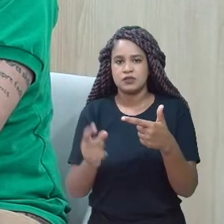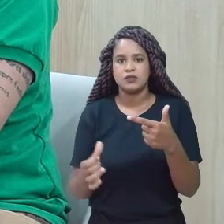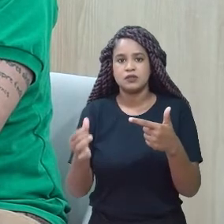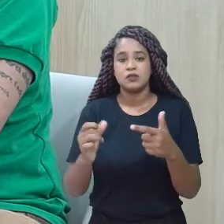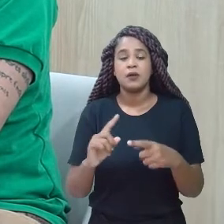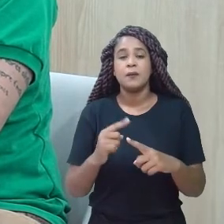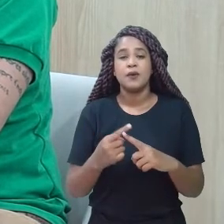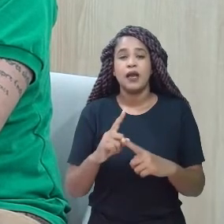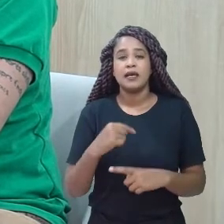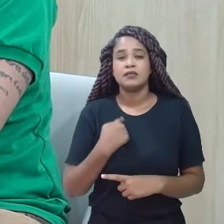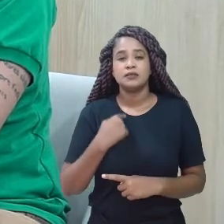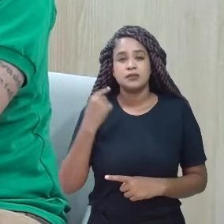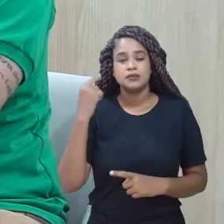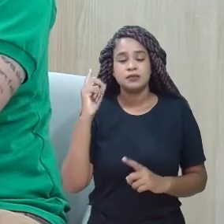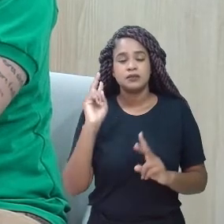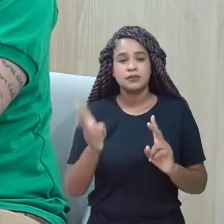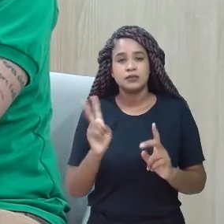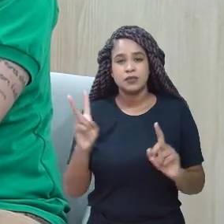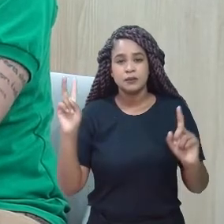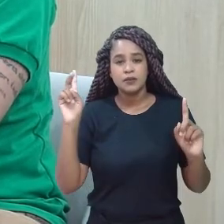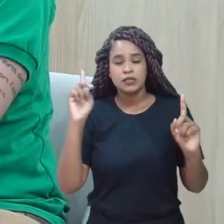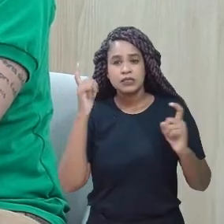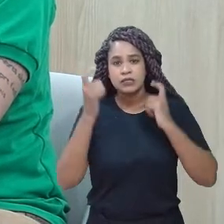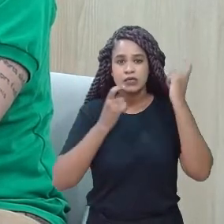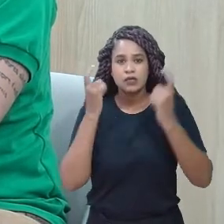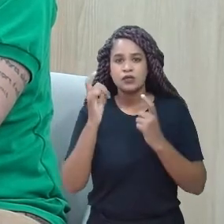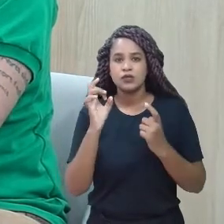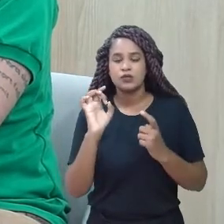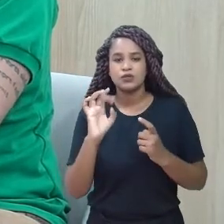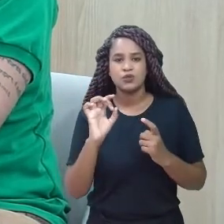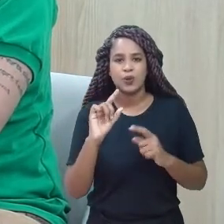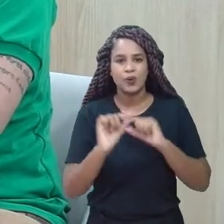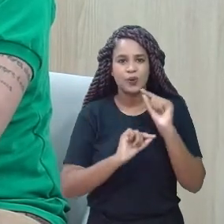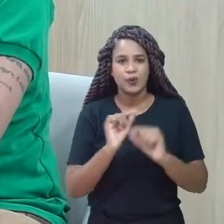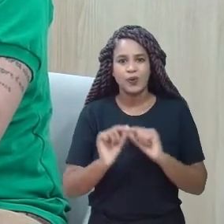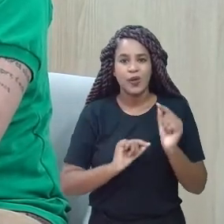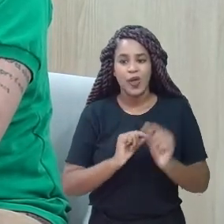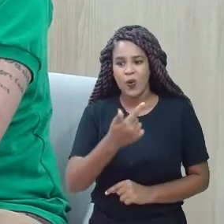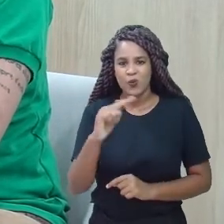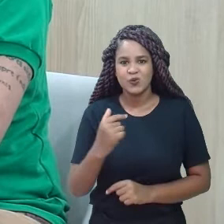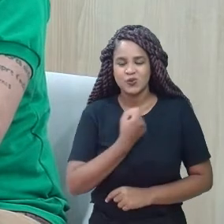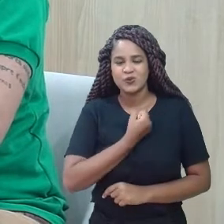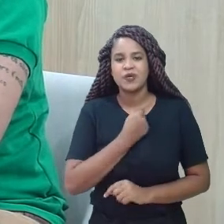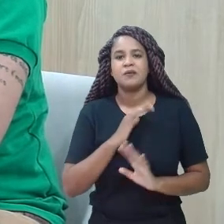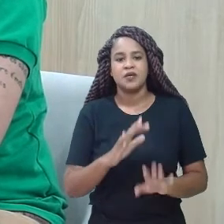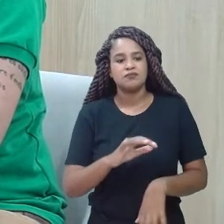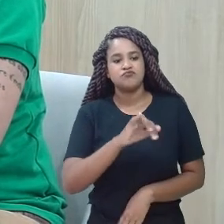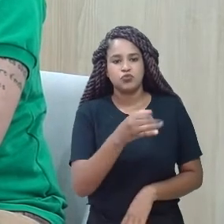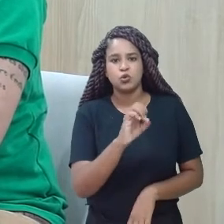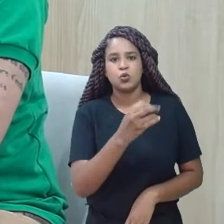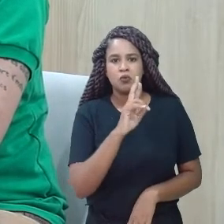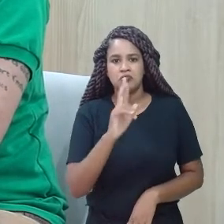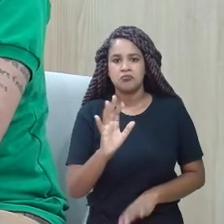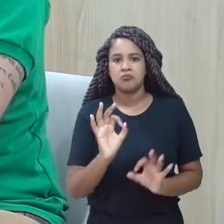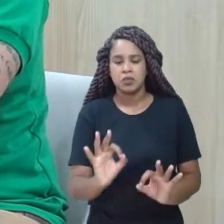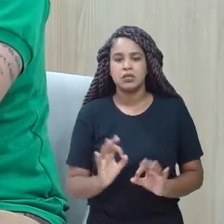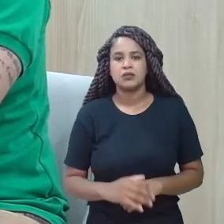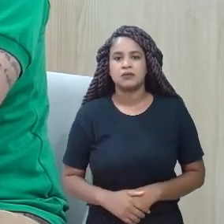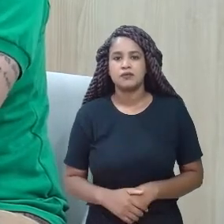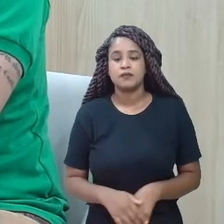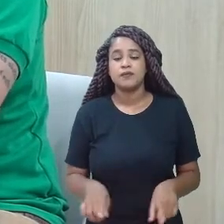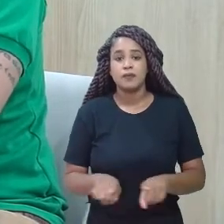se preocupa, né, Briane, justamente com o que não é o 1, não é o próprio número, né? Então, valeu aí, João, pela resposta, tá certo? E